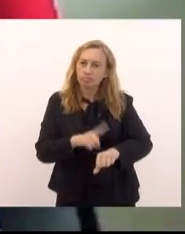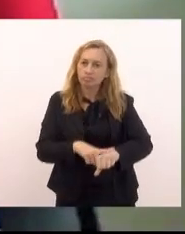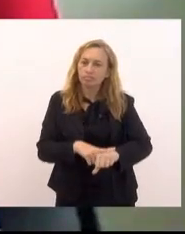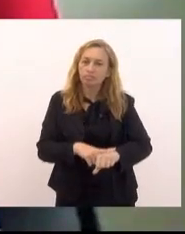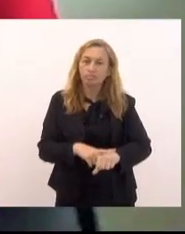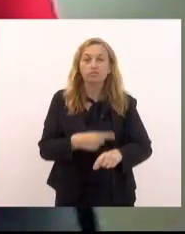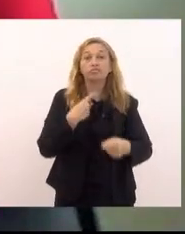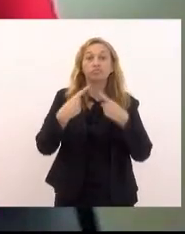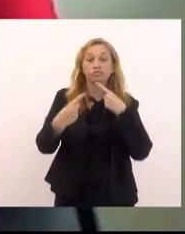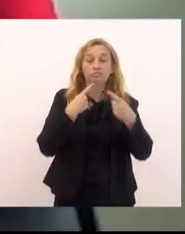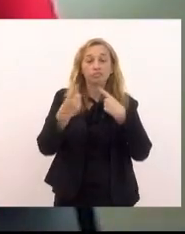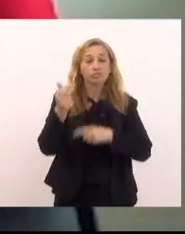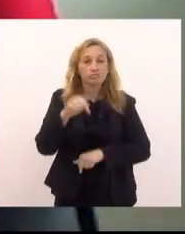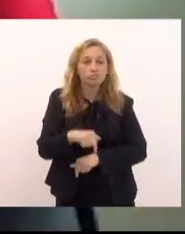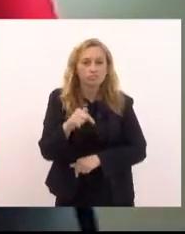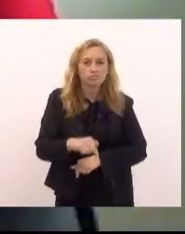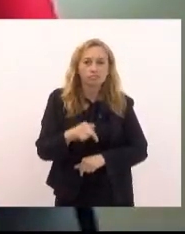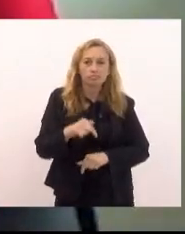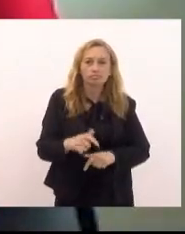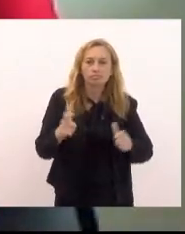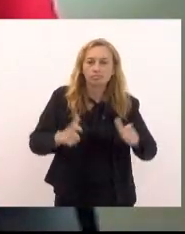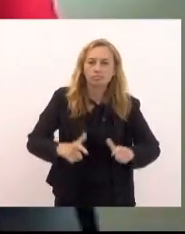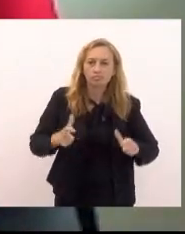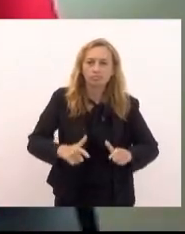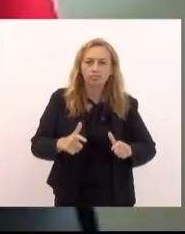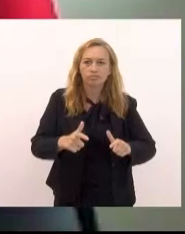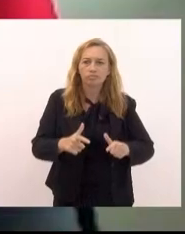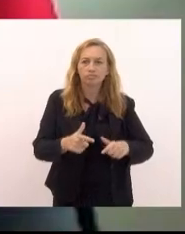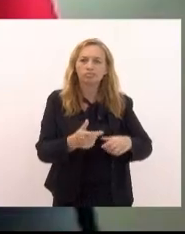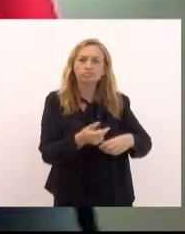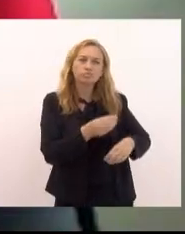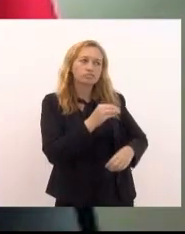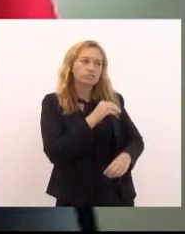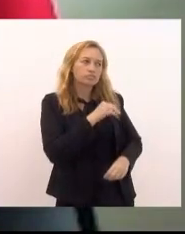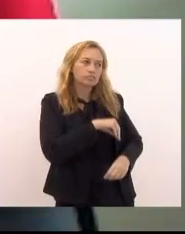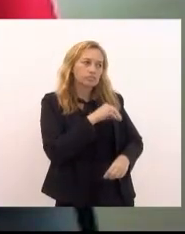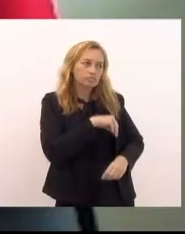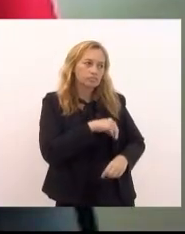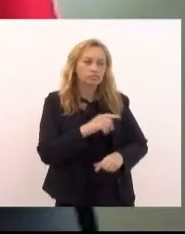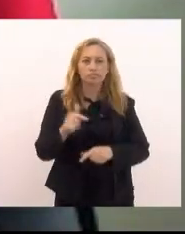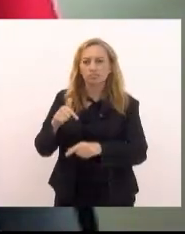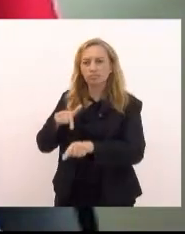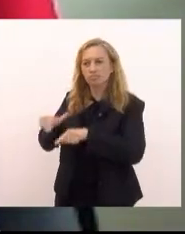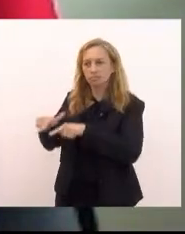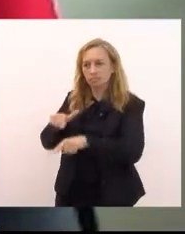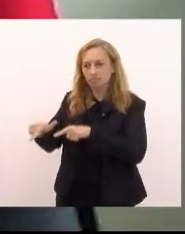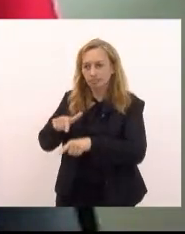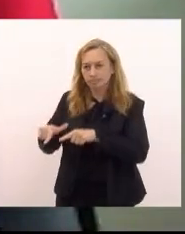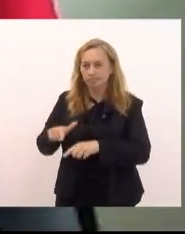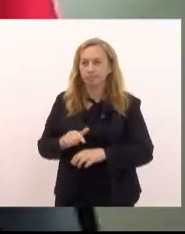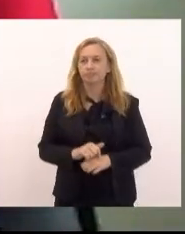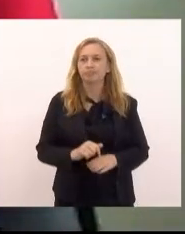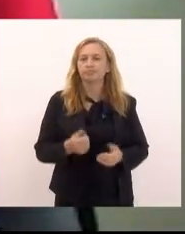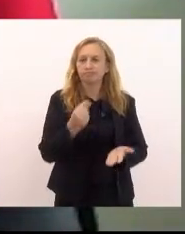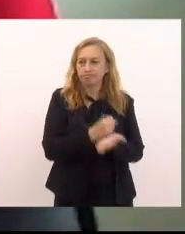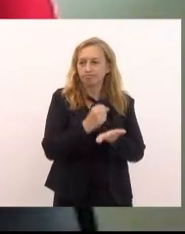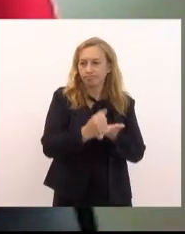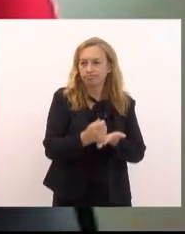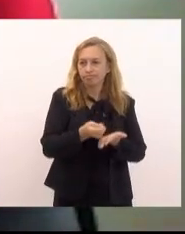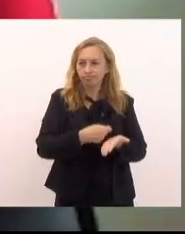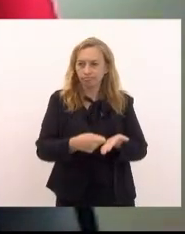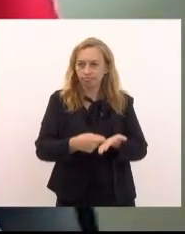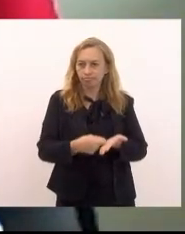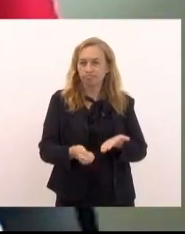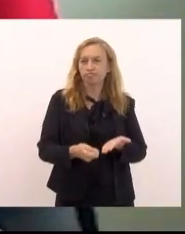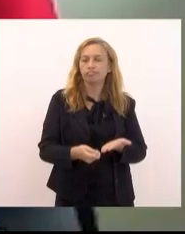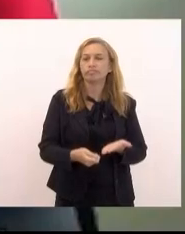gente discute aqui espaço, geração de emprego e renda, sobretudo geração de emprego com carteira assinada.